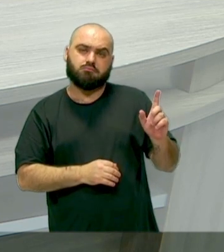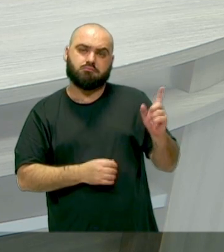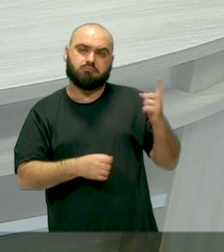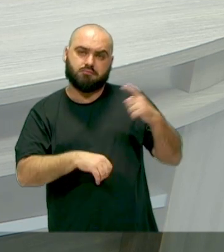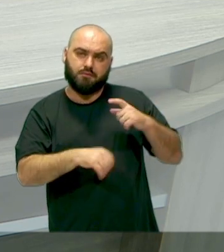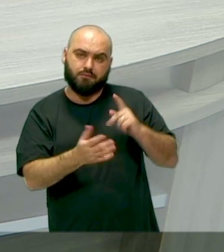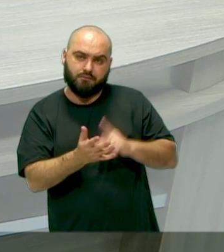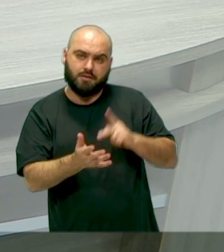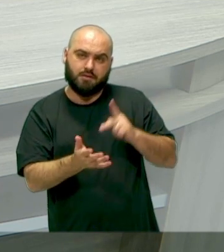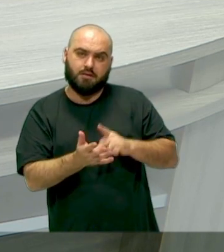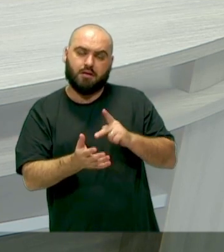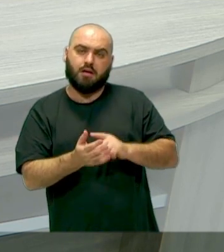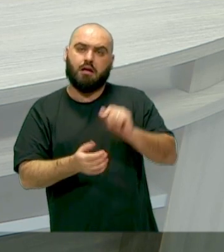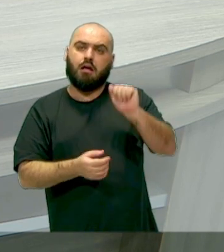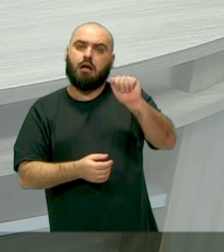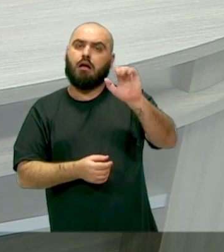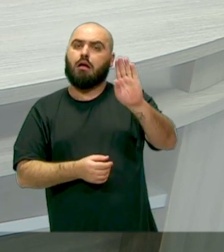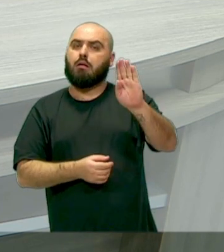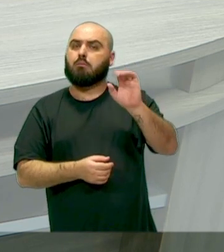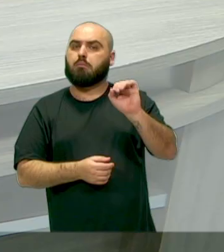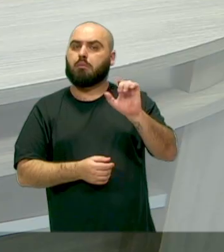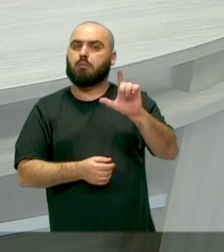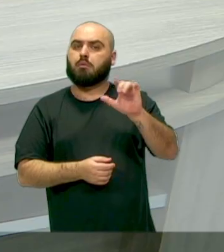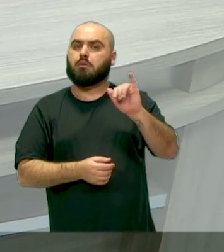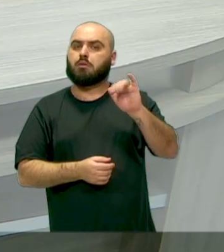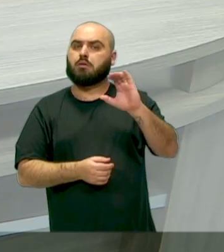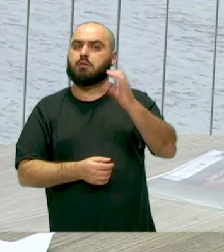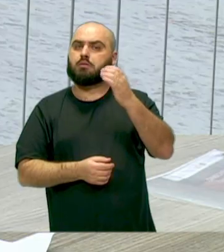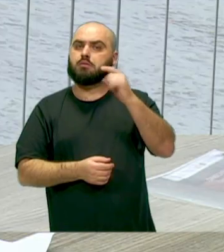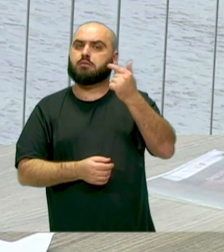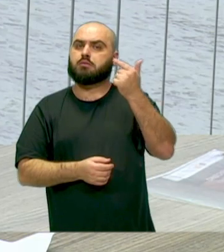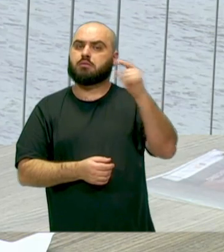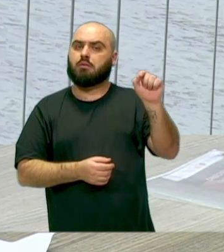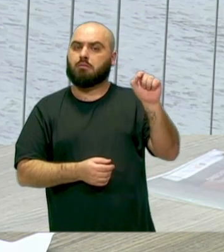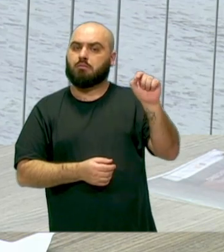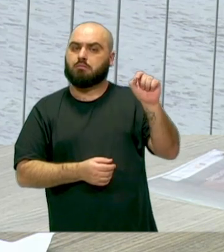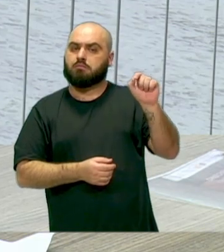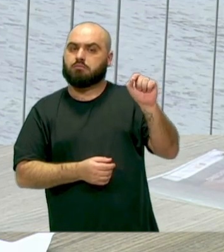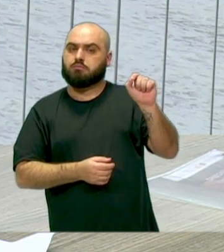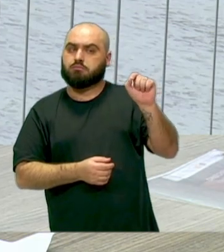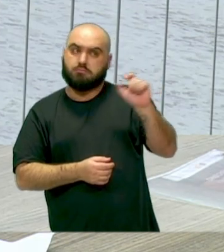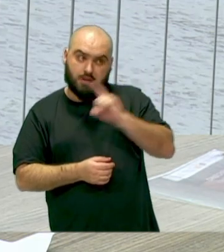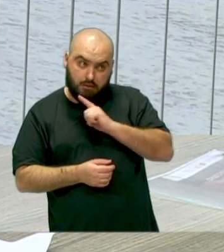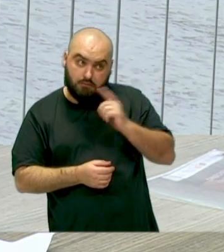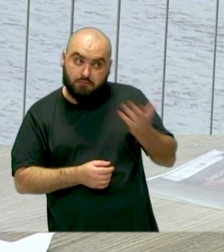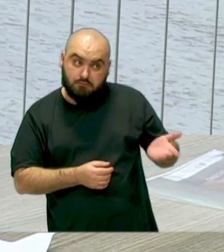Realmente, a abolição, há de se perguntar, será que houve?